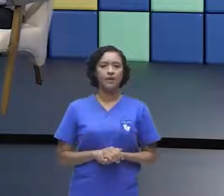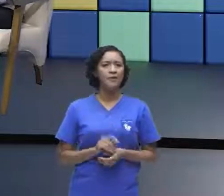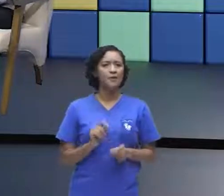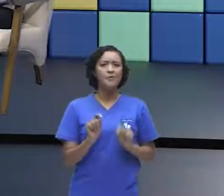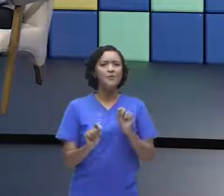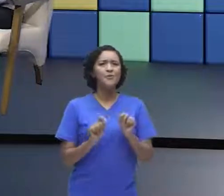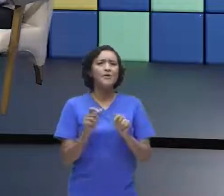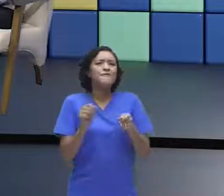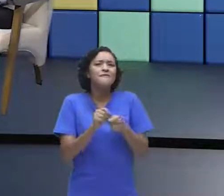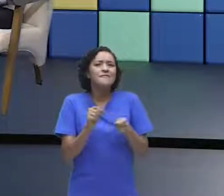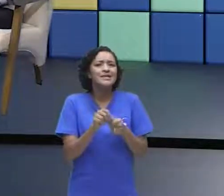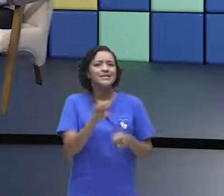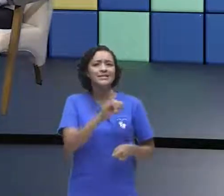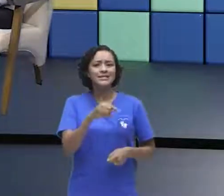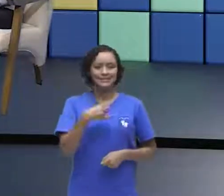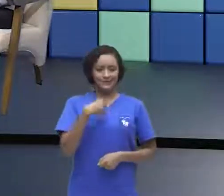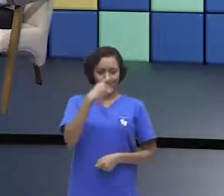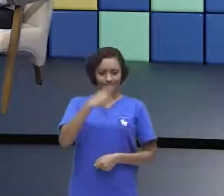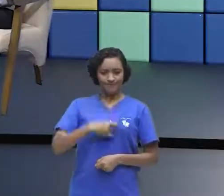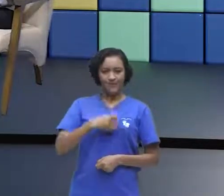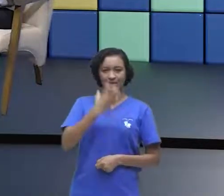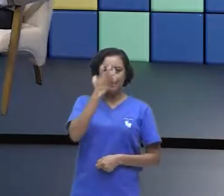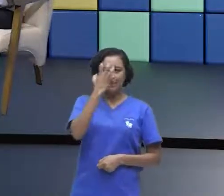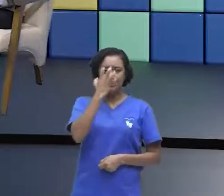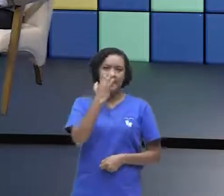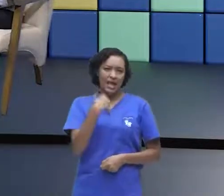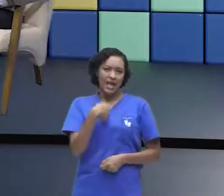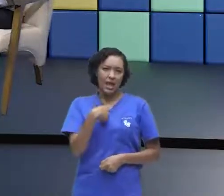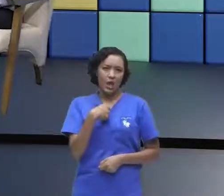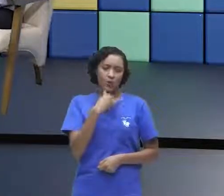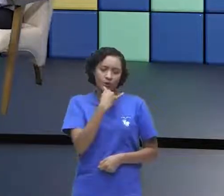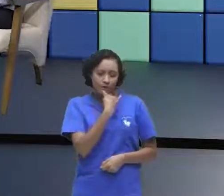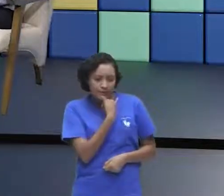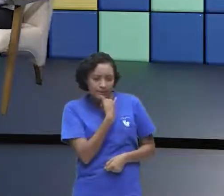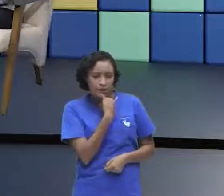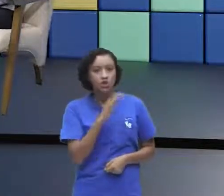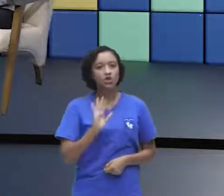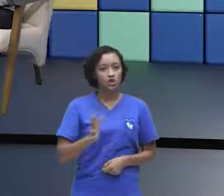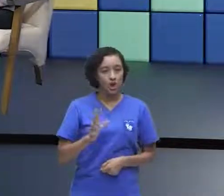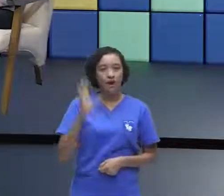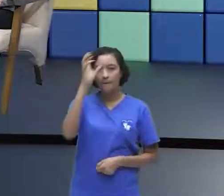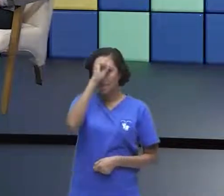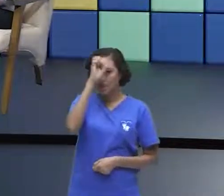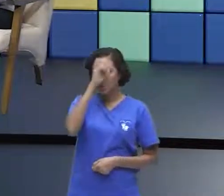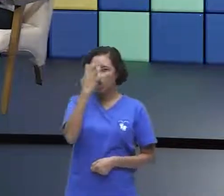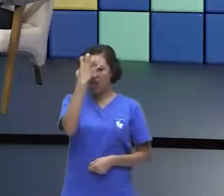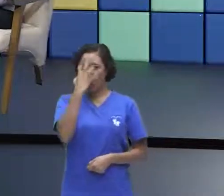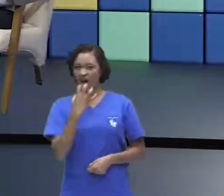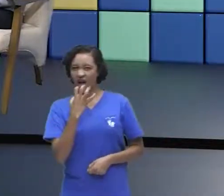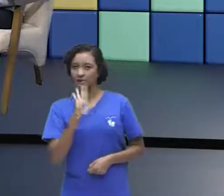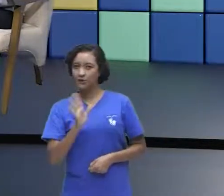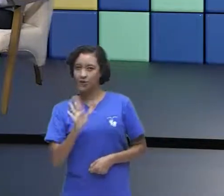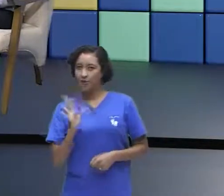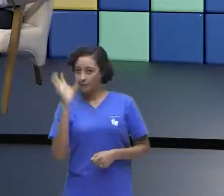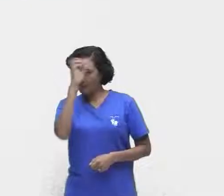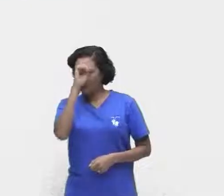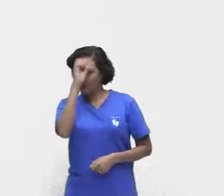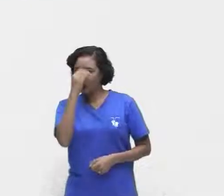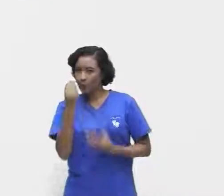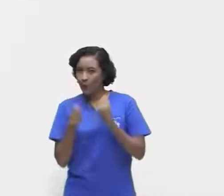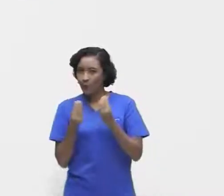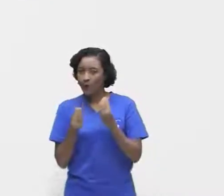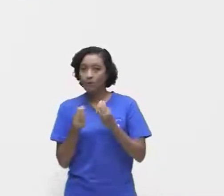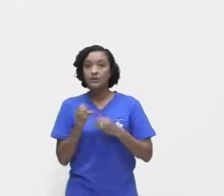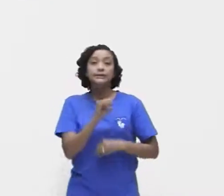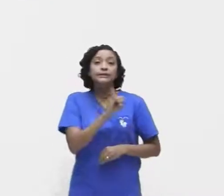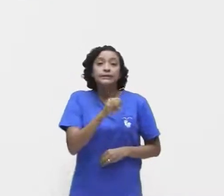gente já aprendeu né? aqui que quando está com raiva tem que dar uma respirada, Isso. relaxar. E a tristeza, quando E ela a vem? tristeza, né? Quando ela vem.